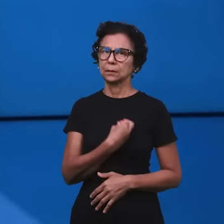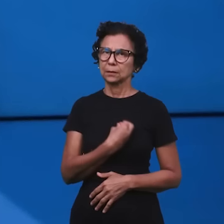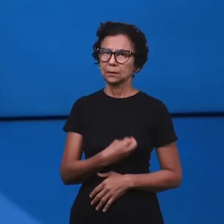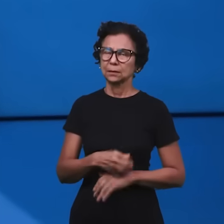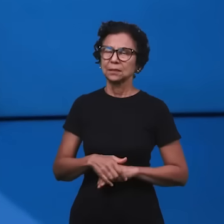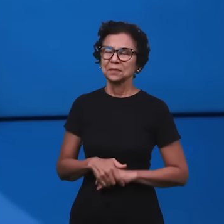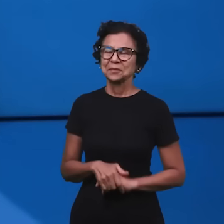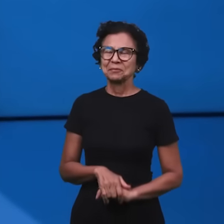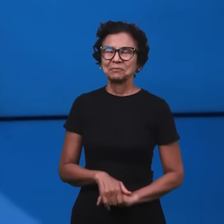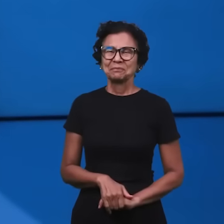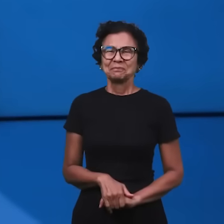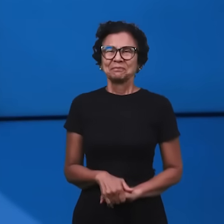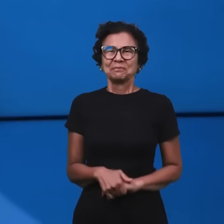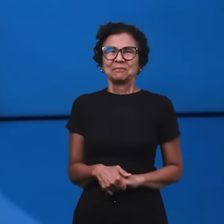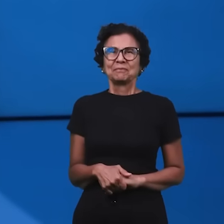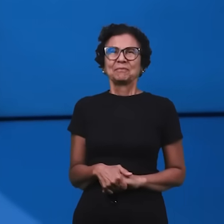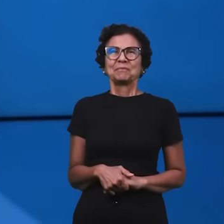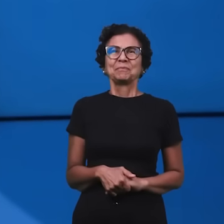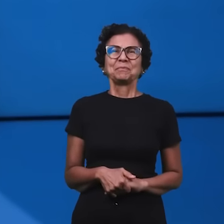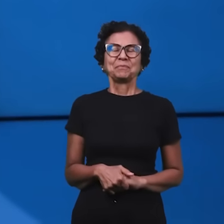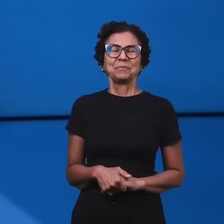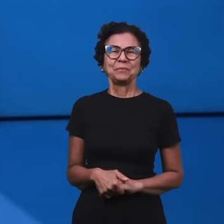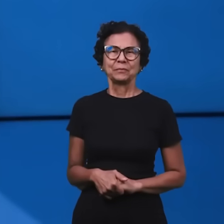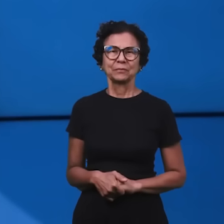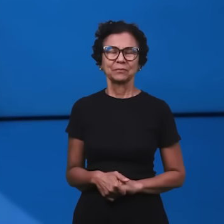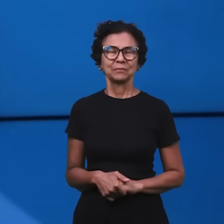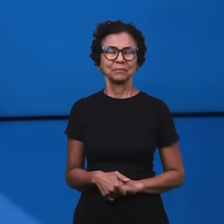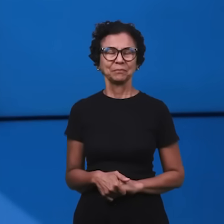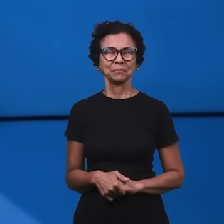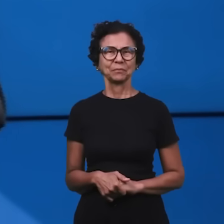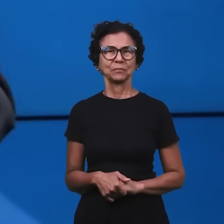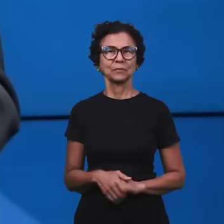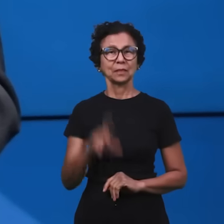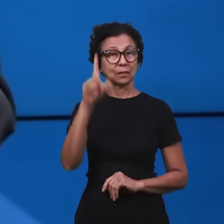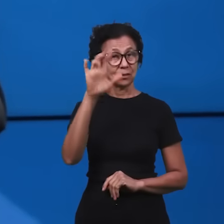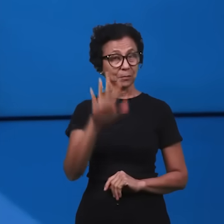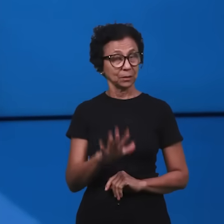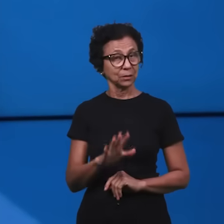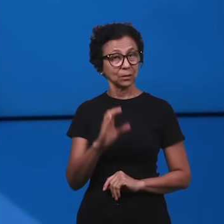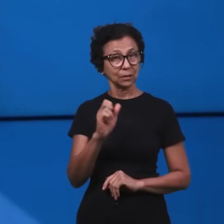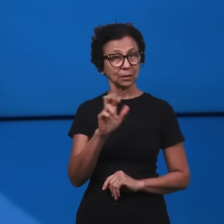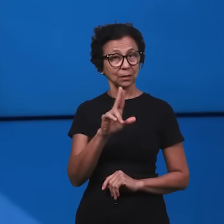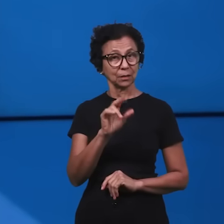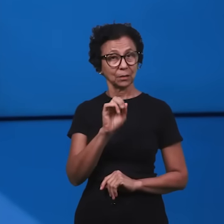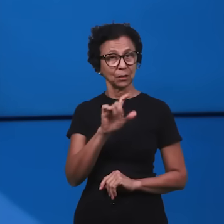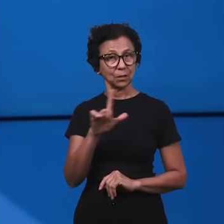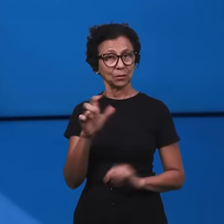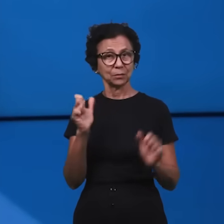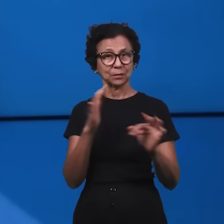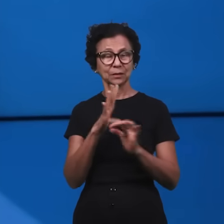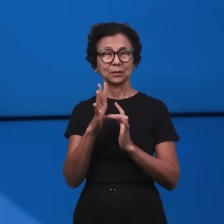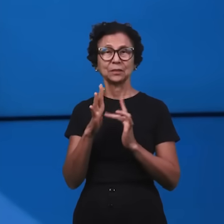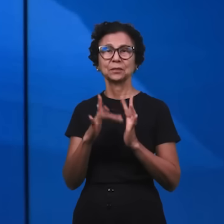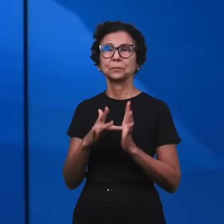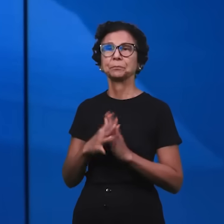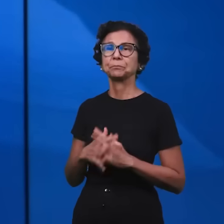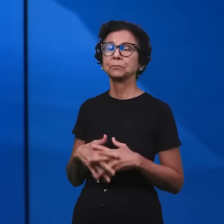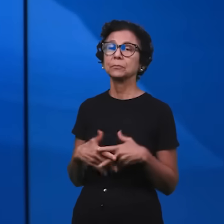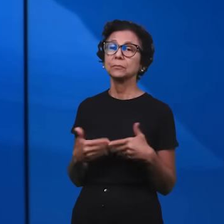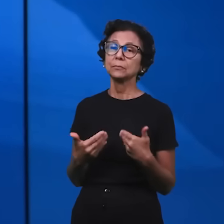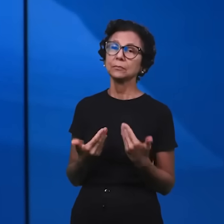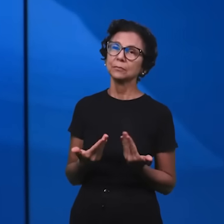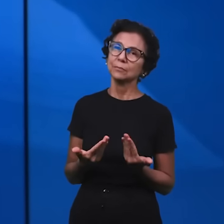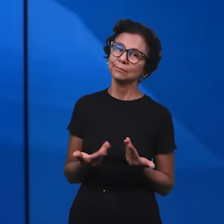ouvindo bem e aí no final, tendo a sua participação, foi uma grande bênção. Que Deus te abençoe, viu, Carol? Glória a Jesus.